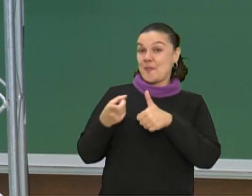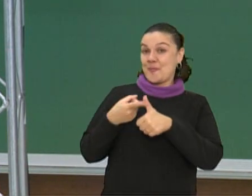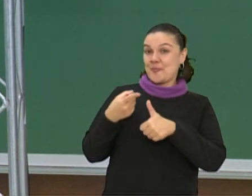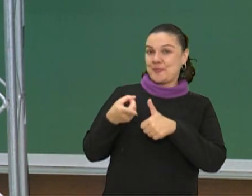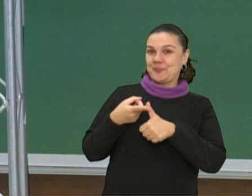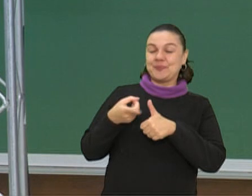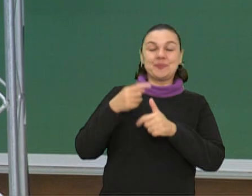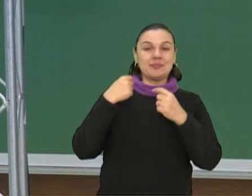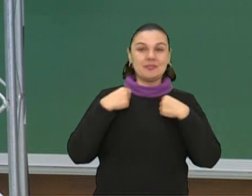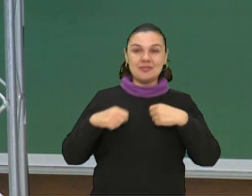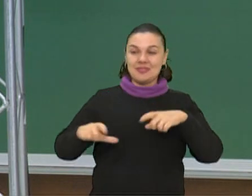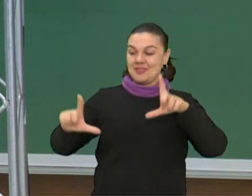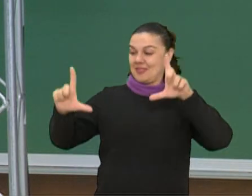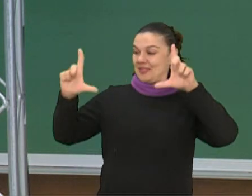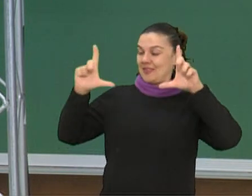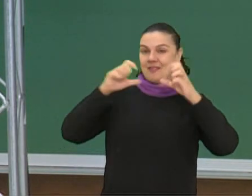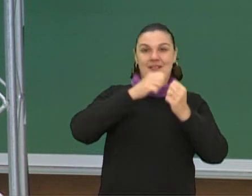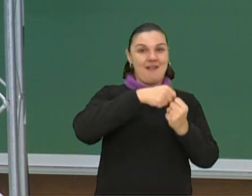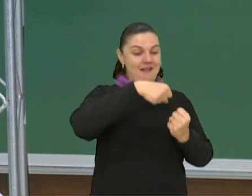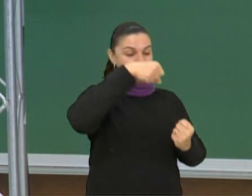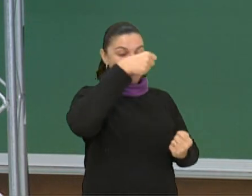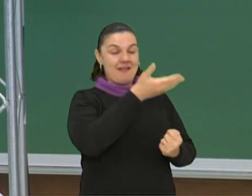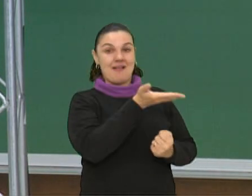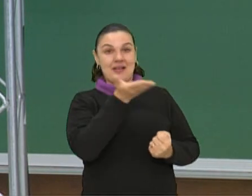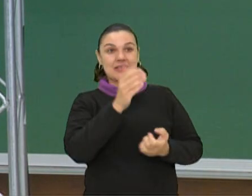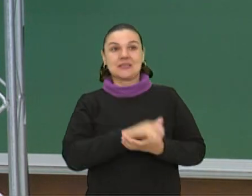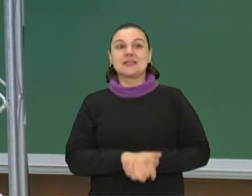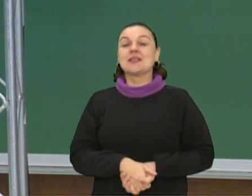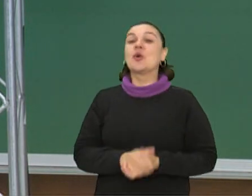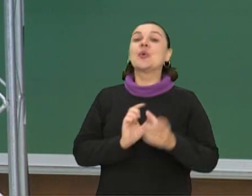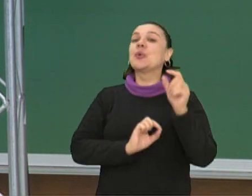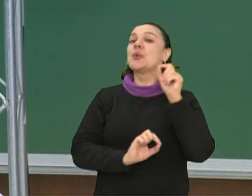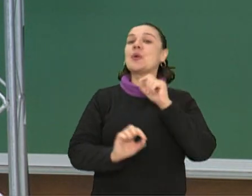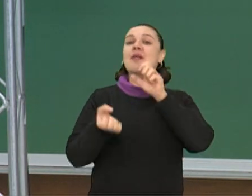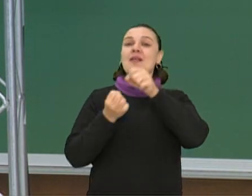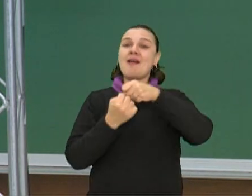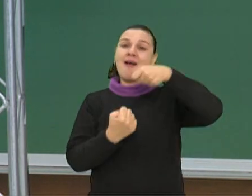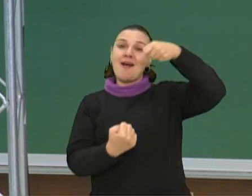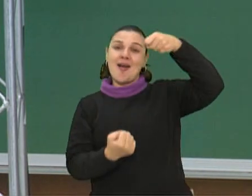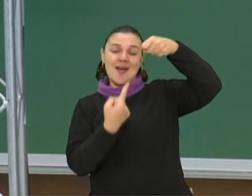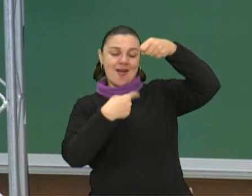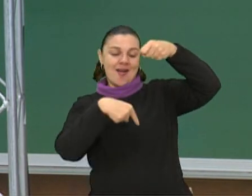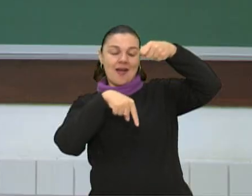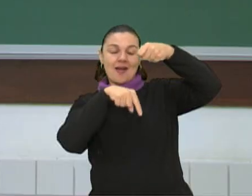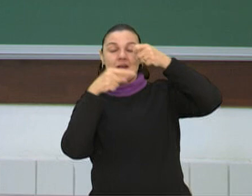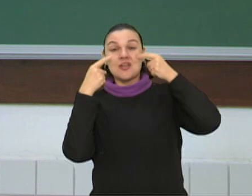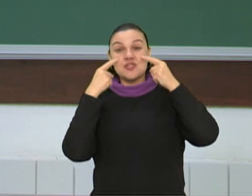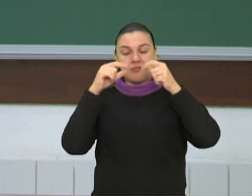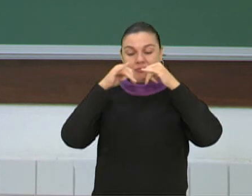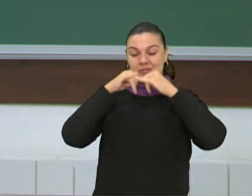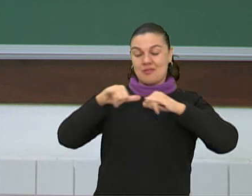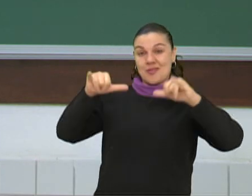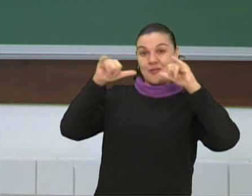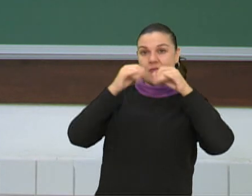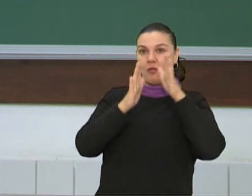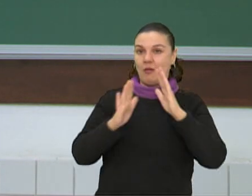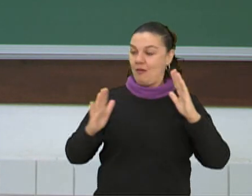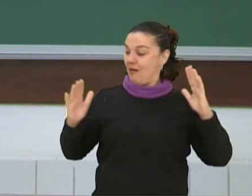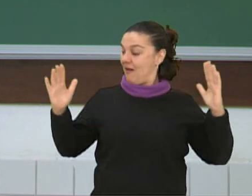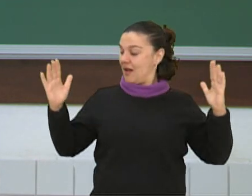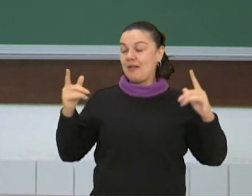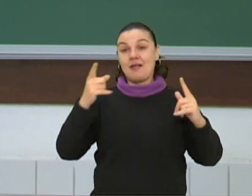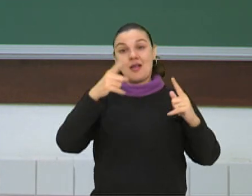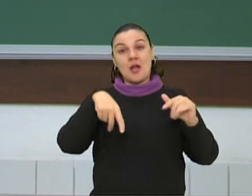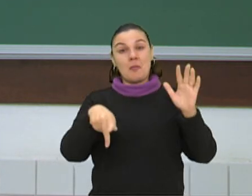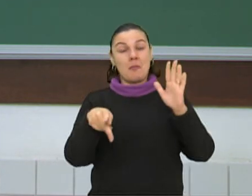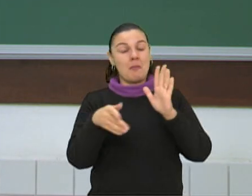Primeiramente, temos aqui um cartaz. O cartaz é uma maneira de se passar uma informação.